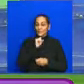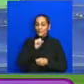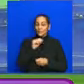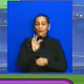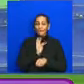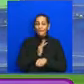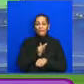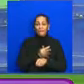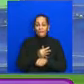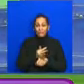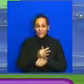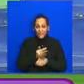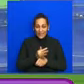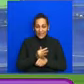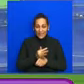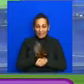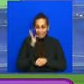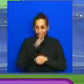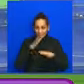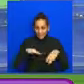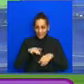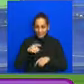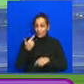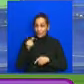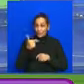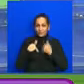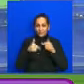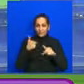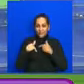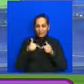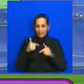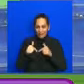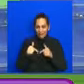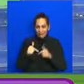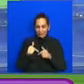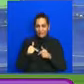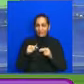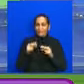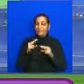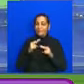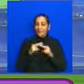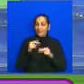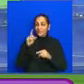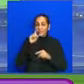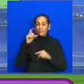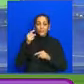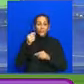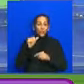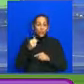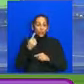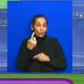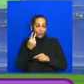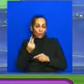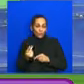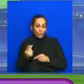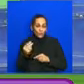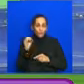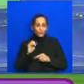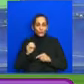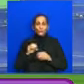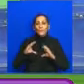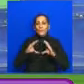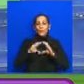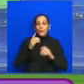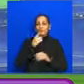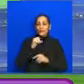sábado, feriado nacional de 12 de outubro, não haverá expediente nas Loterias Caixa. Bola vermelha, 11. Vermelha, número